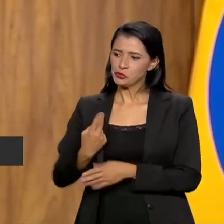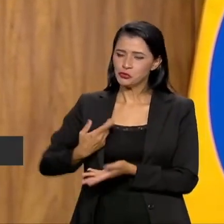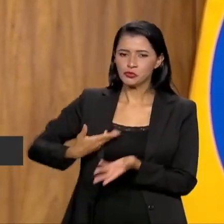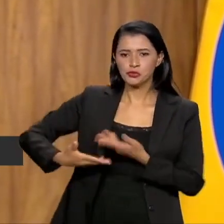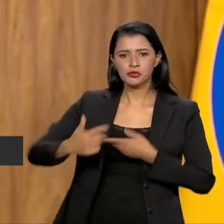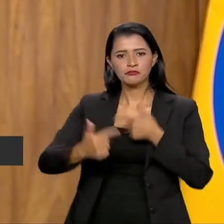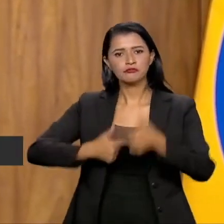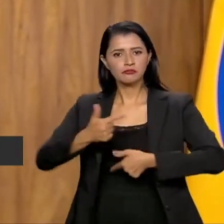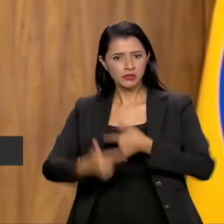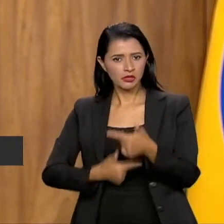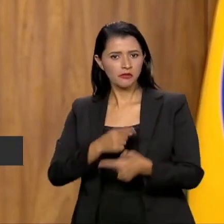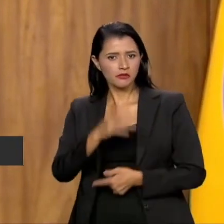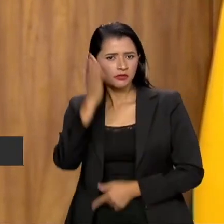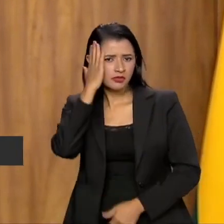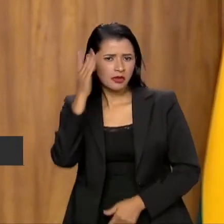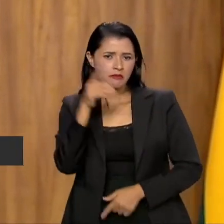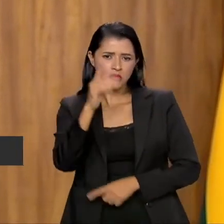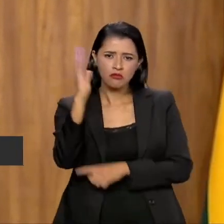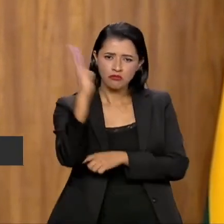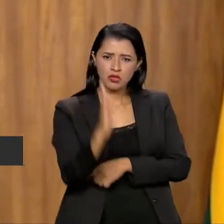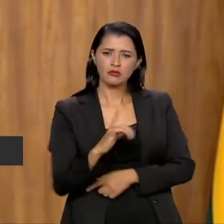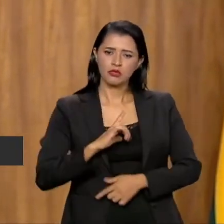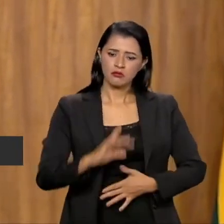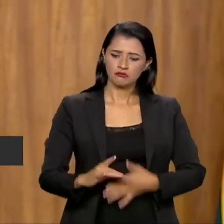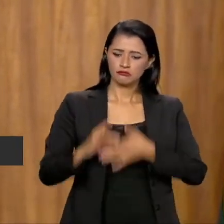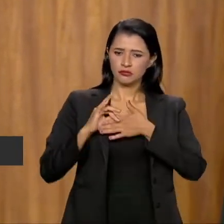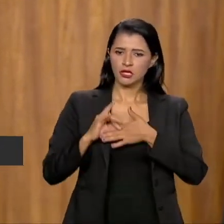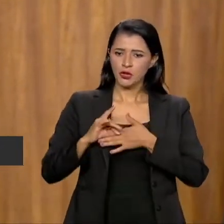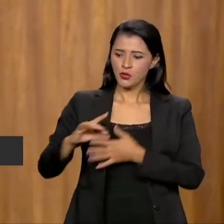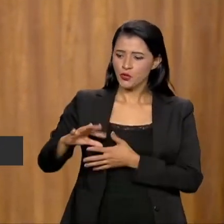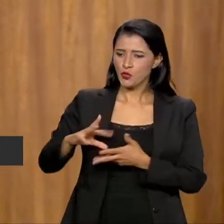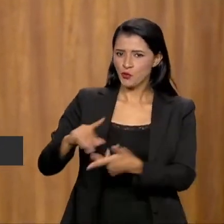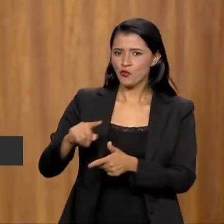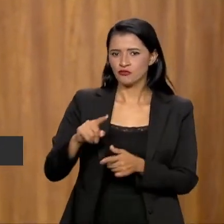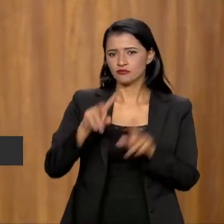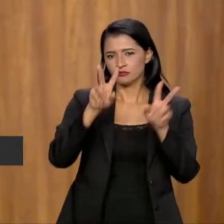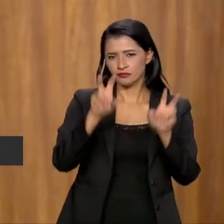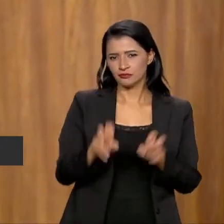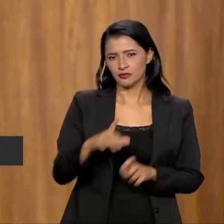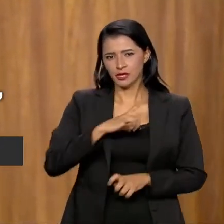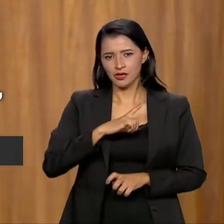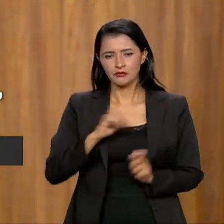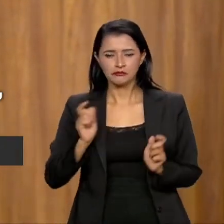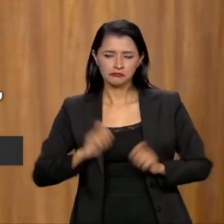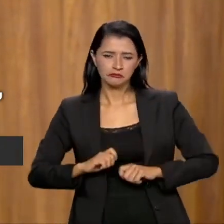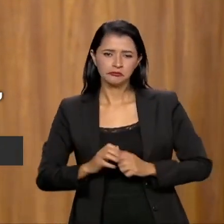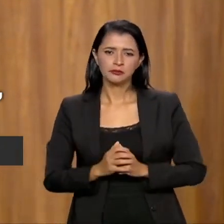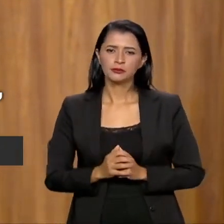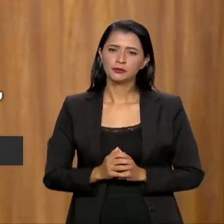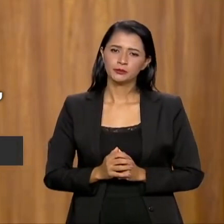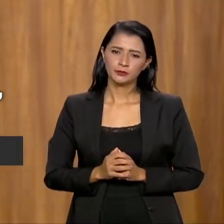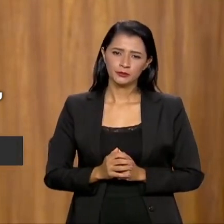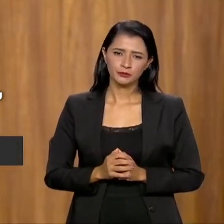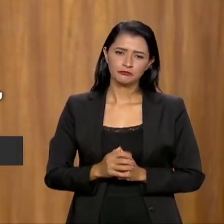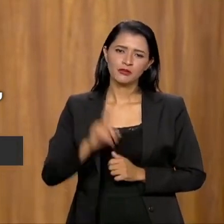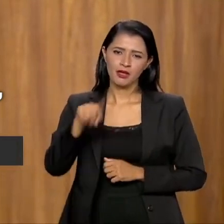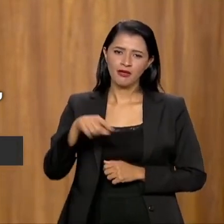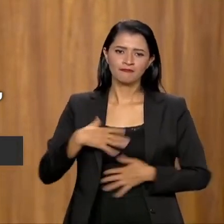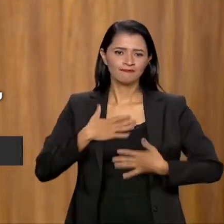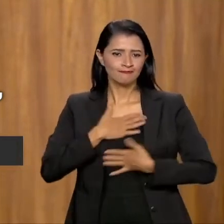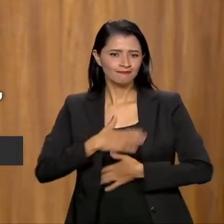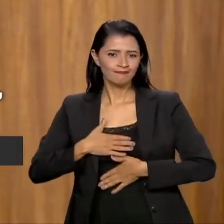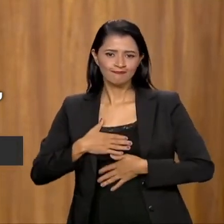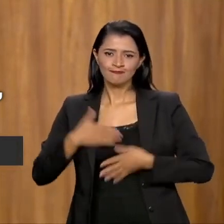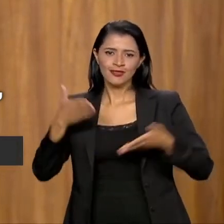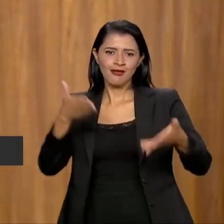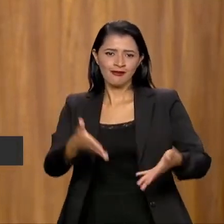e sabemos que o Brasil tem a liderança no mundo inteiro nessas questões. Então, é um prazer estar